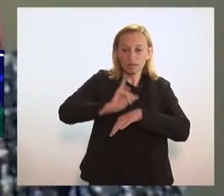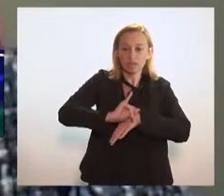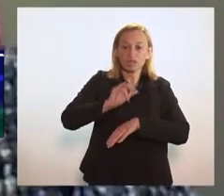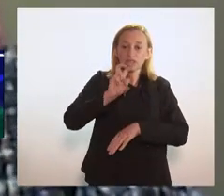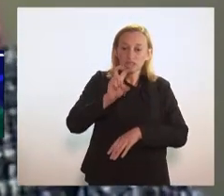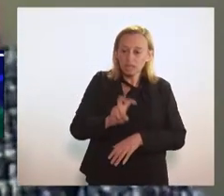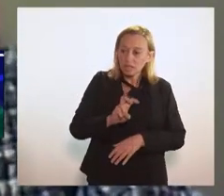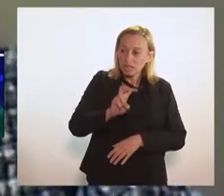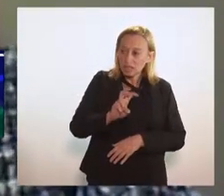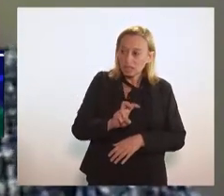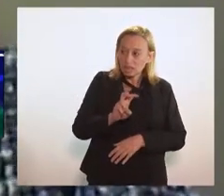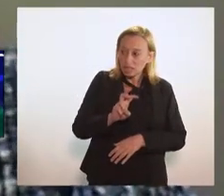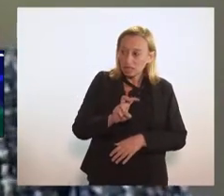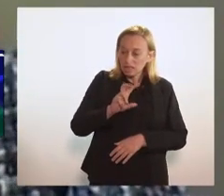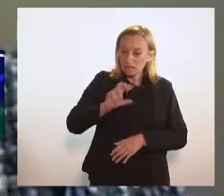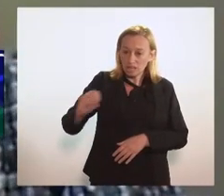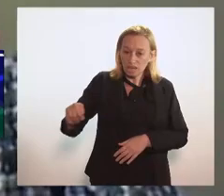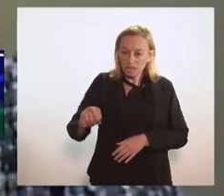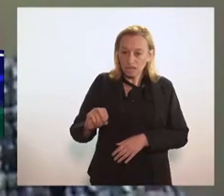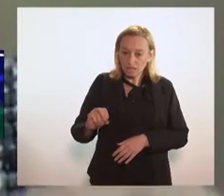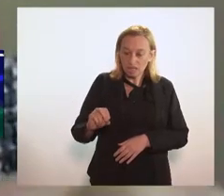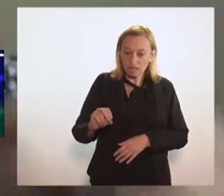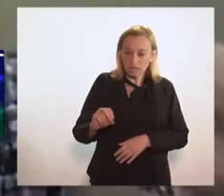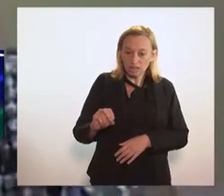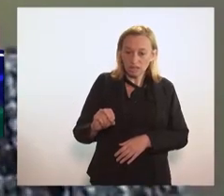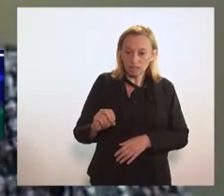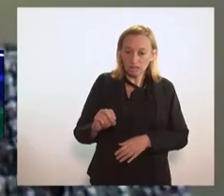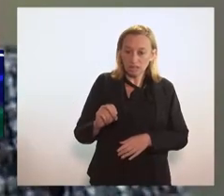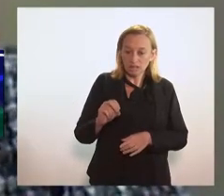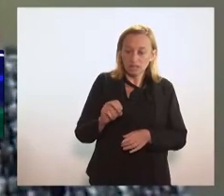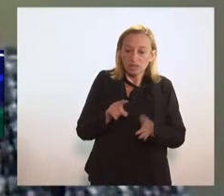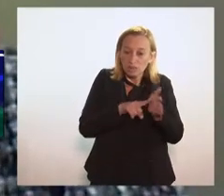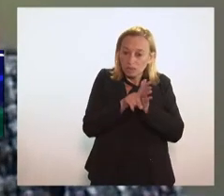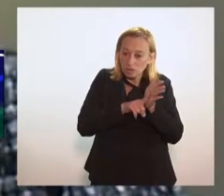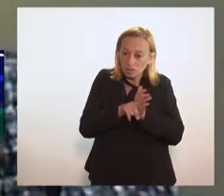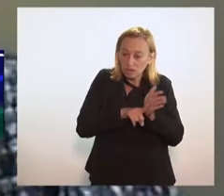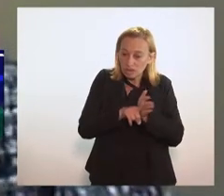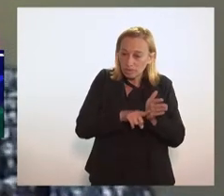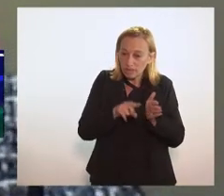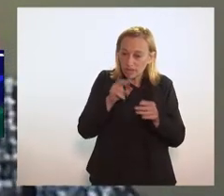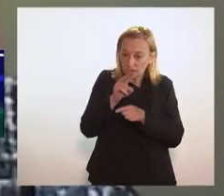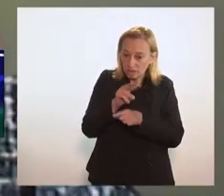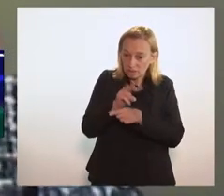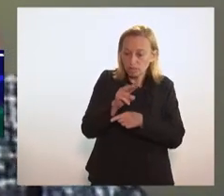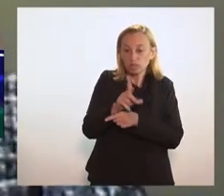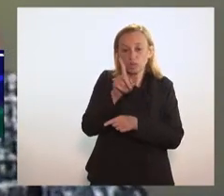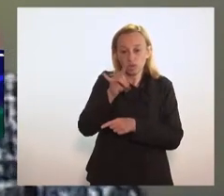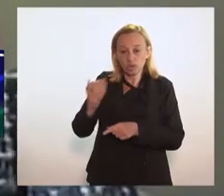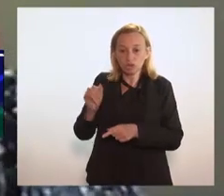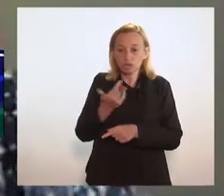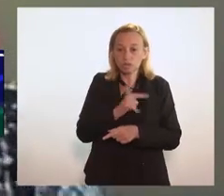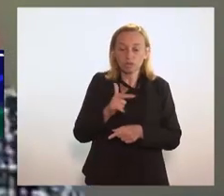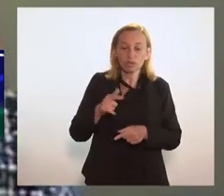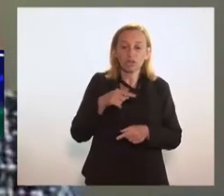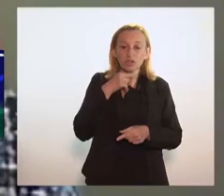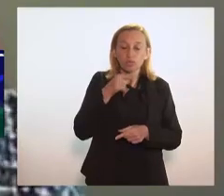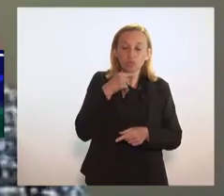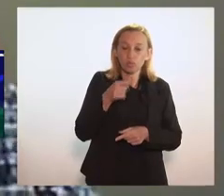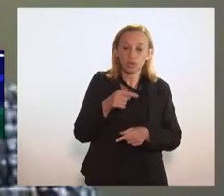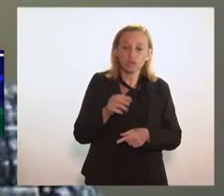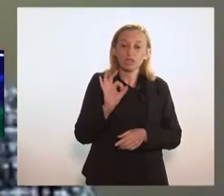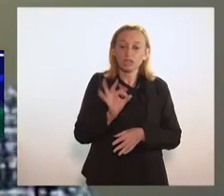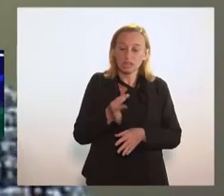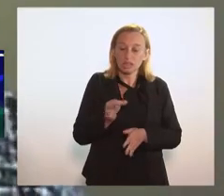de 500 medidas protetivas são examinadas por dia. Então, eu não tenho a menor dúvida que